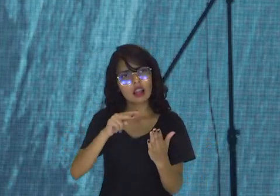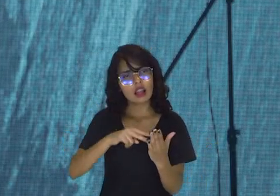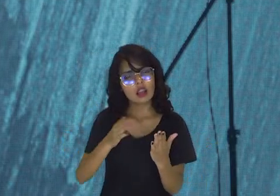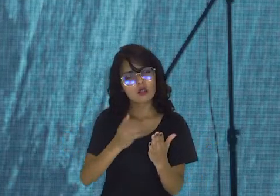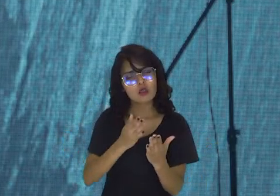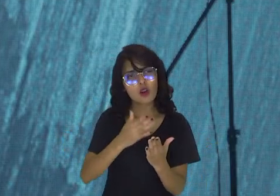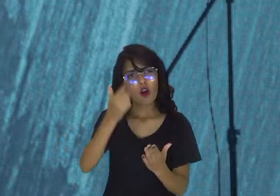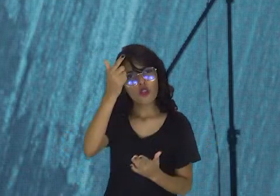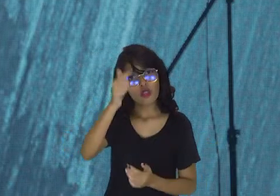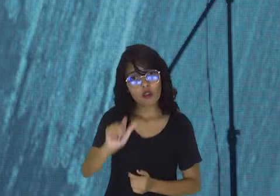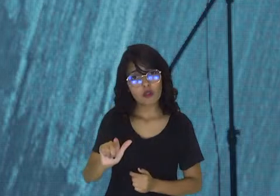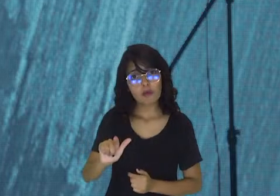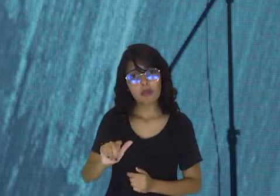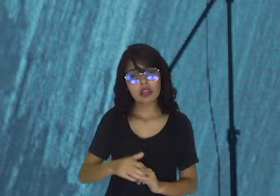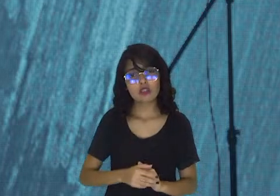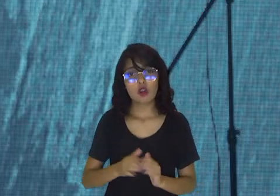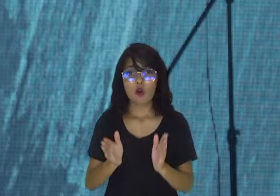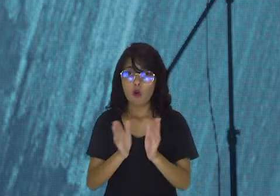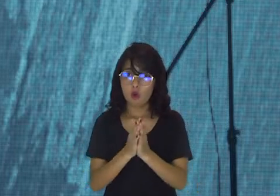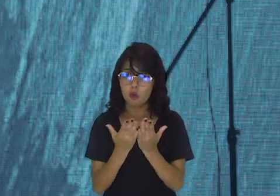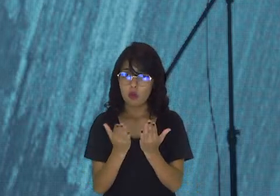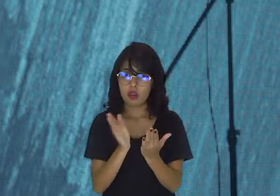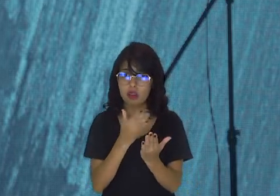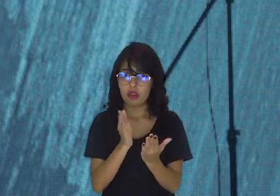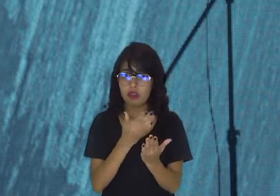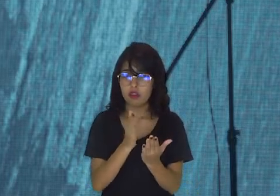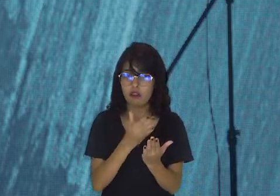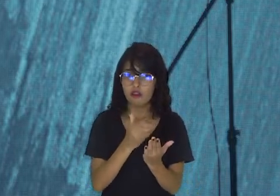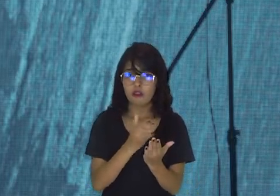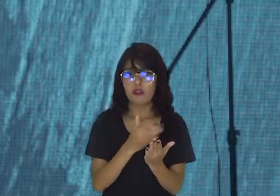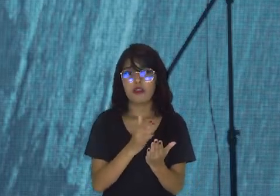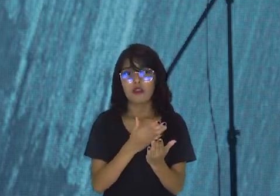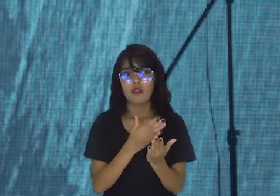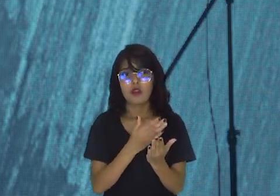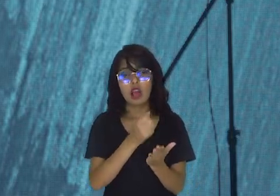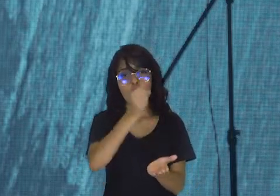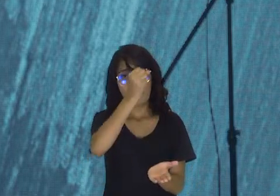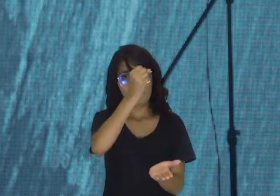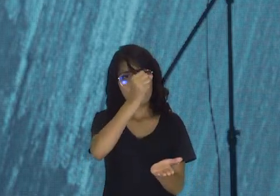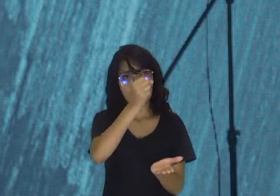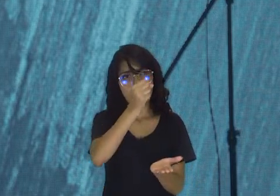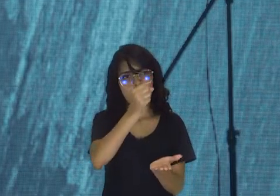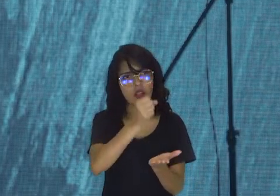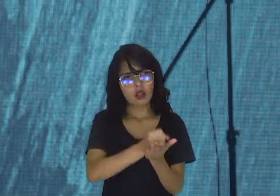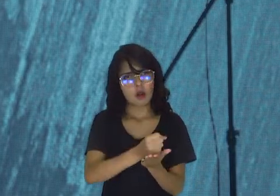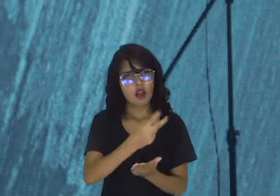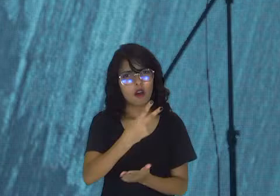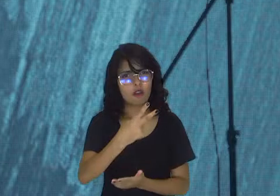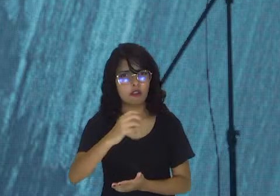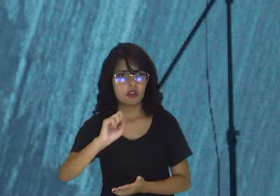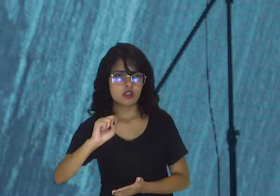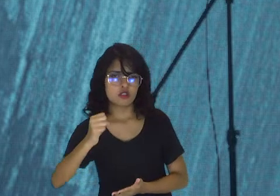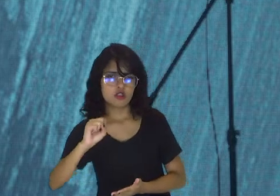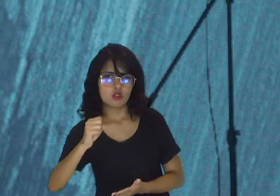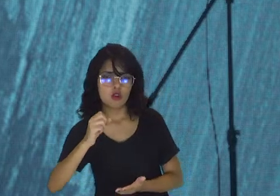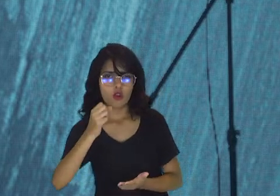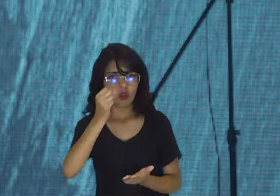fazer novamente essa leitura, onde existe lá, se não me engano, os 28 mandamentos que constam naquele